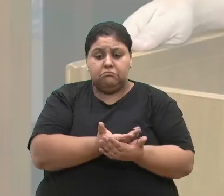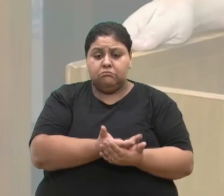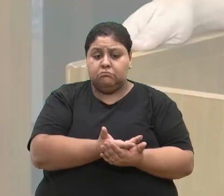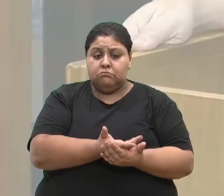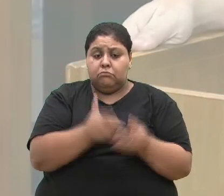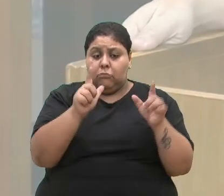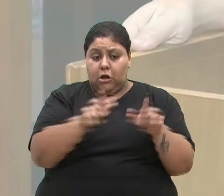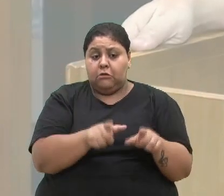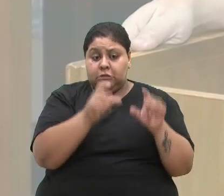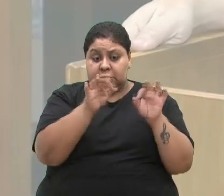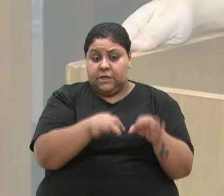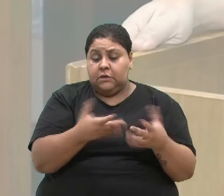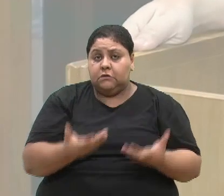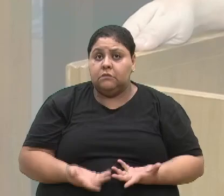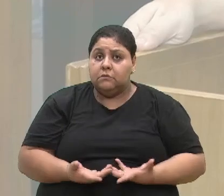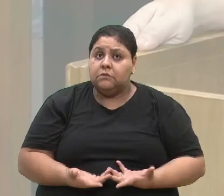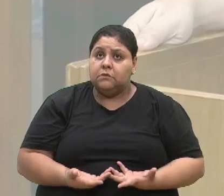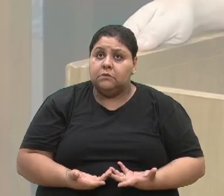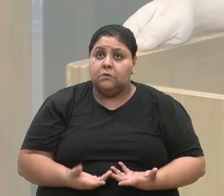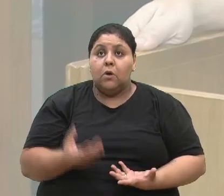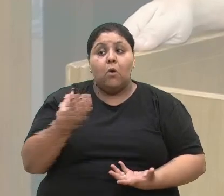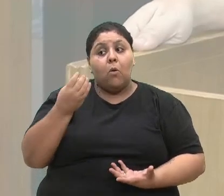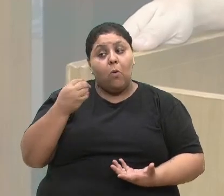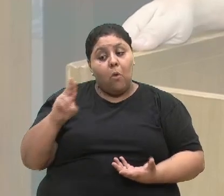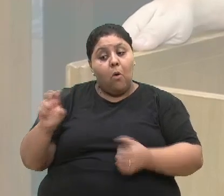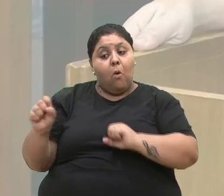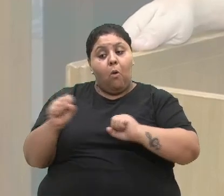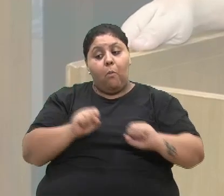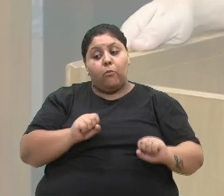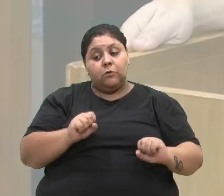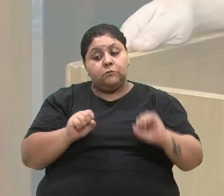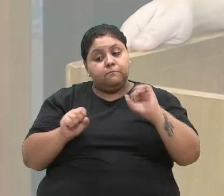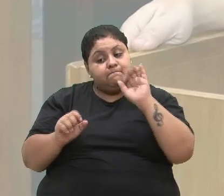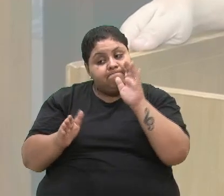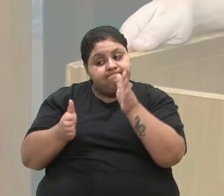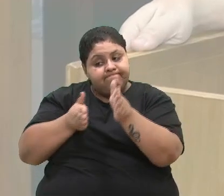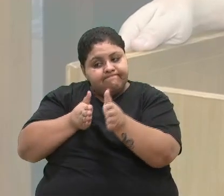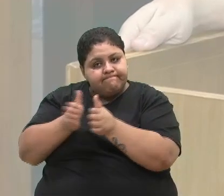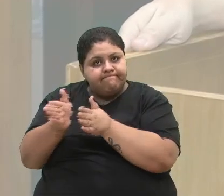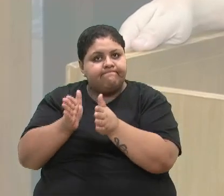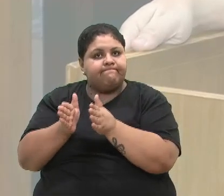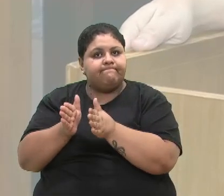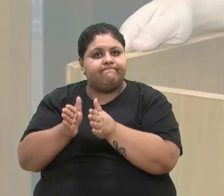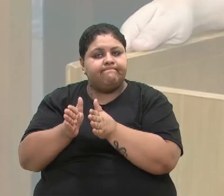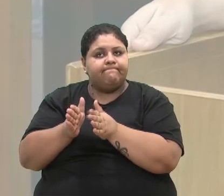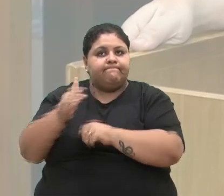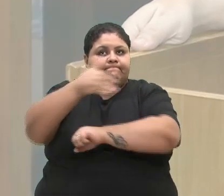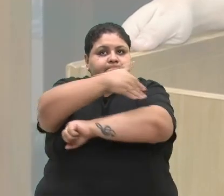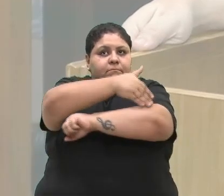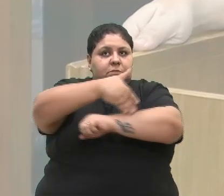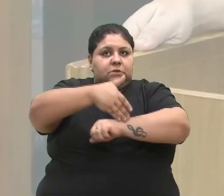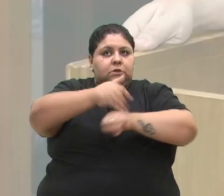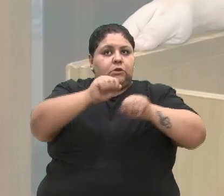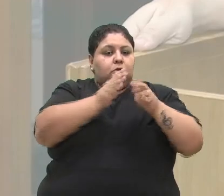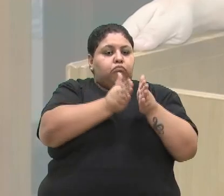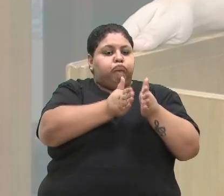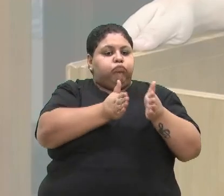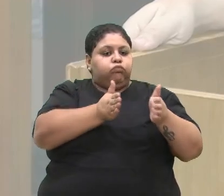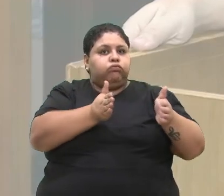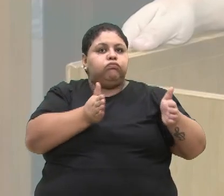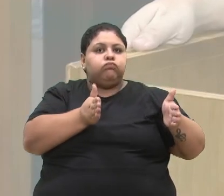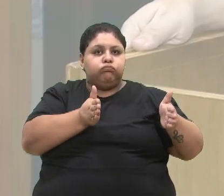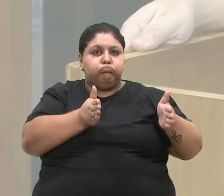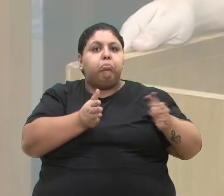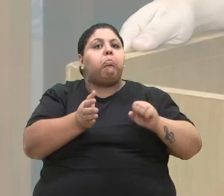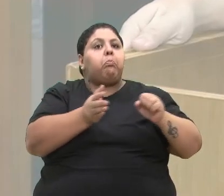local adequado. Ou podemos adequar o local. A calçada é larga, tem condições de fazer